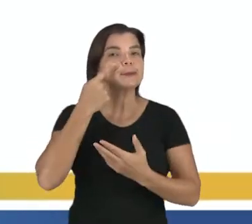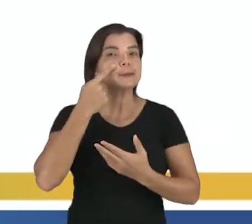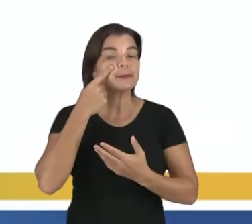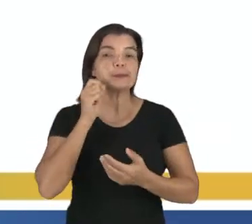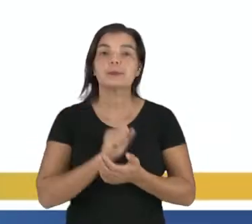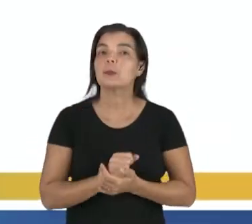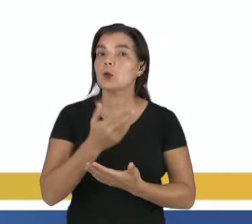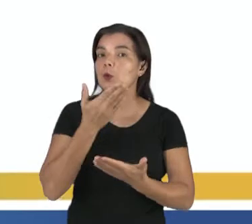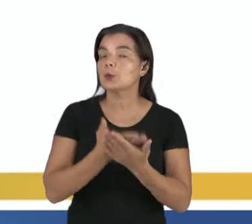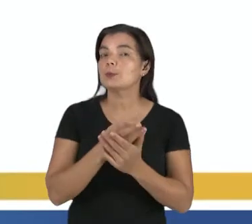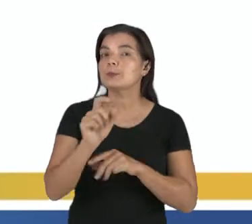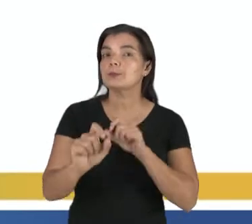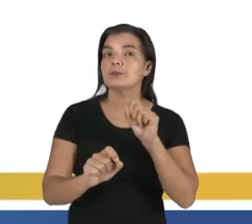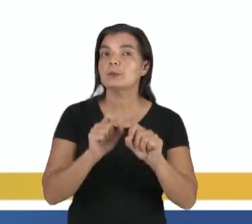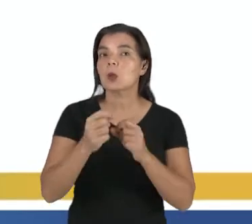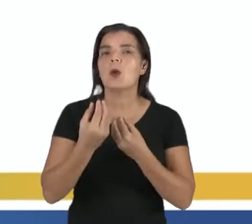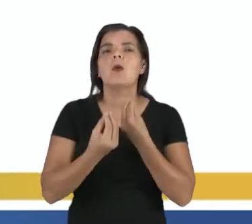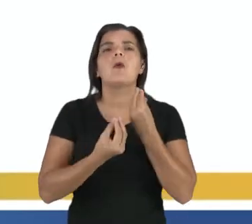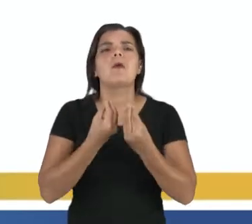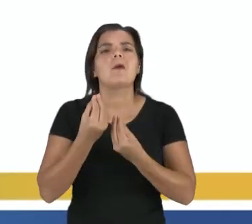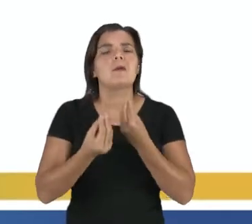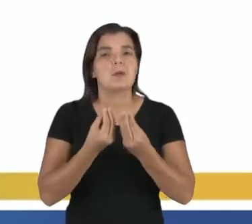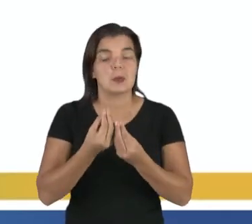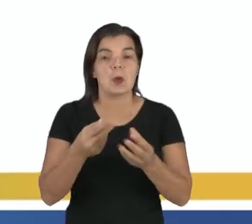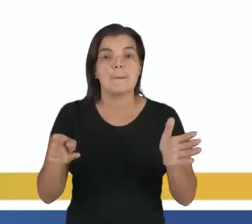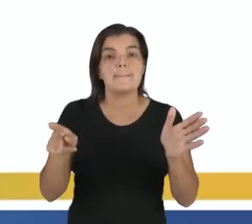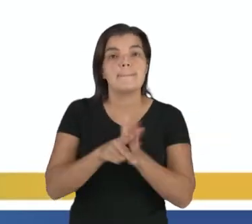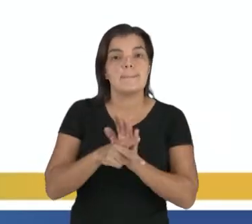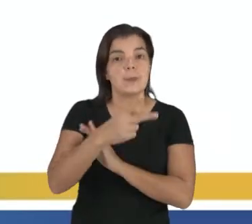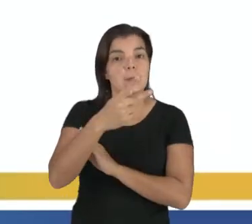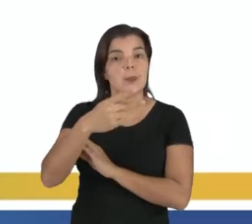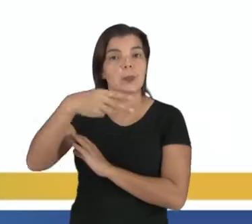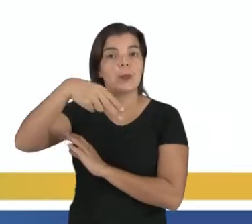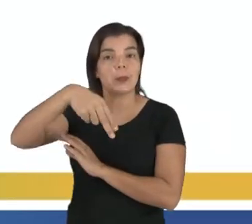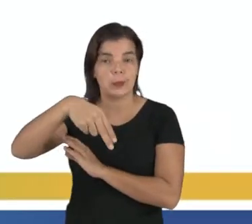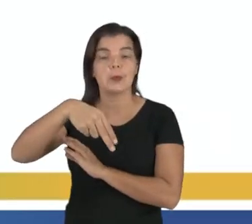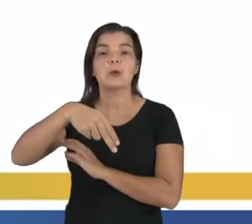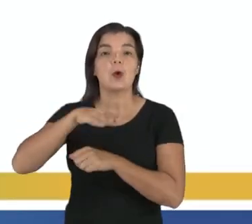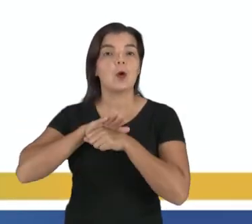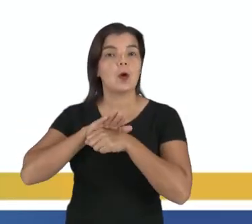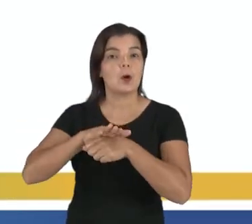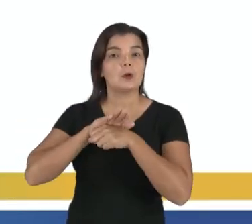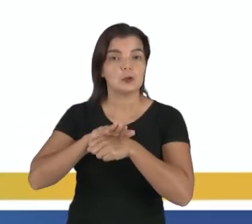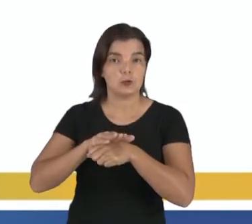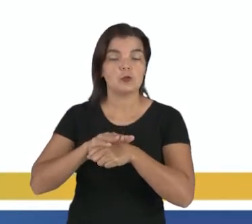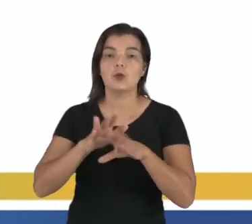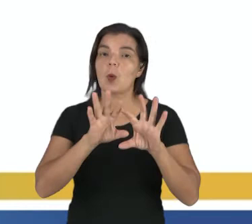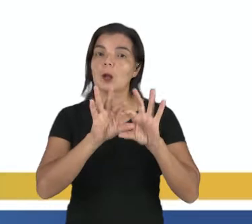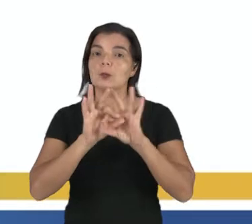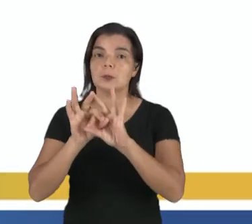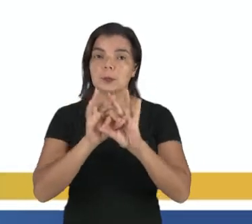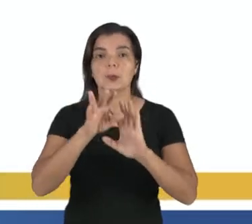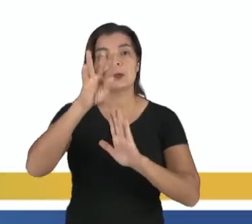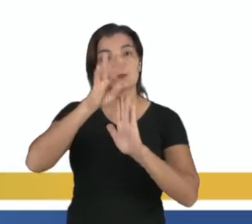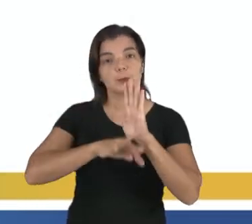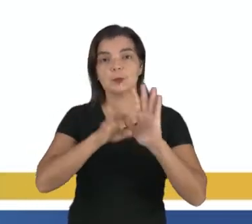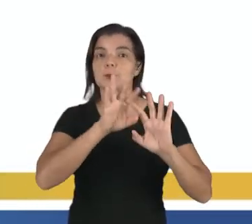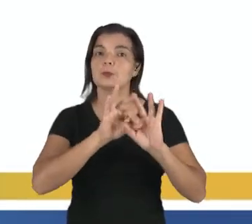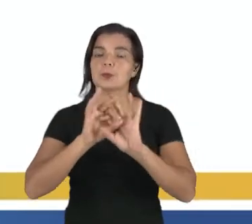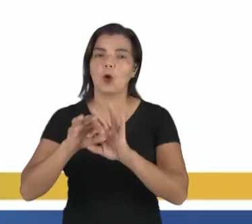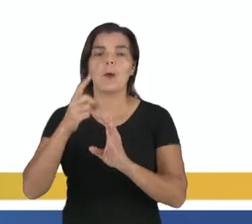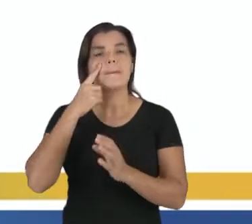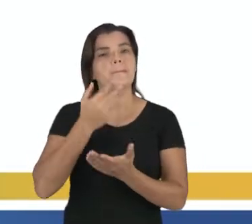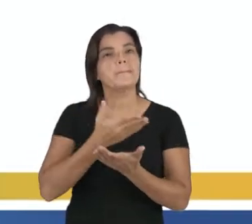vamos trabalhar sobre como especificamente os pronomes contribuem para a coesão textual. Para a